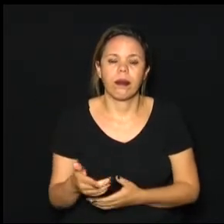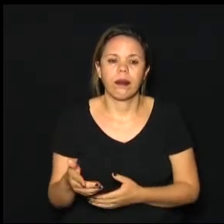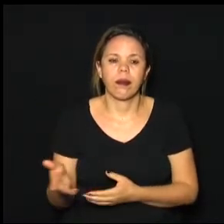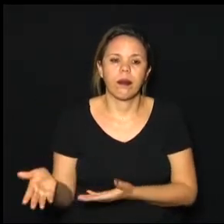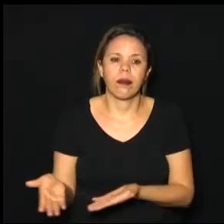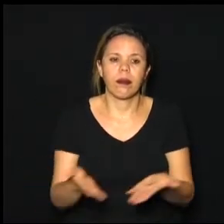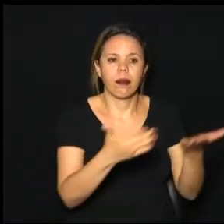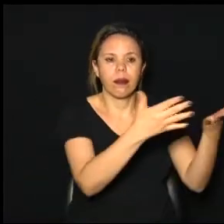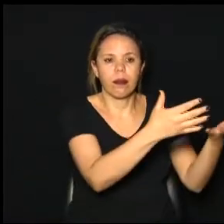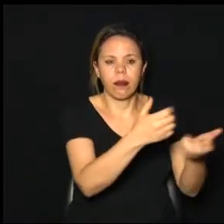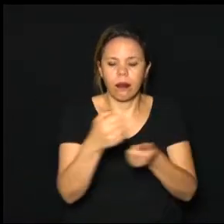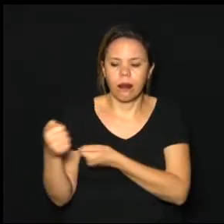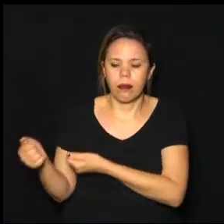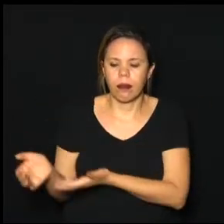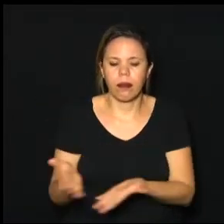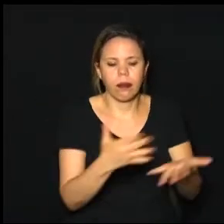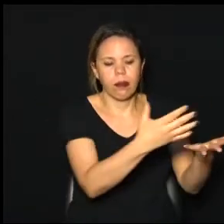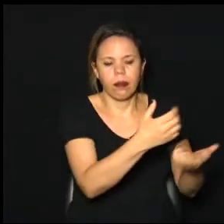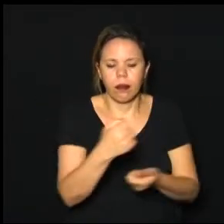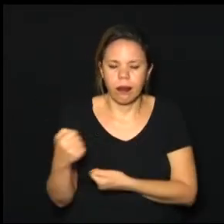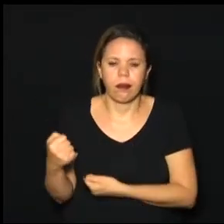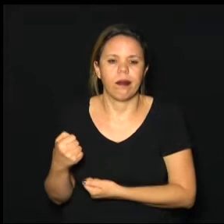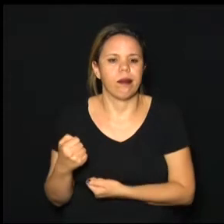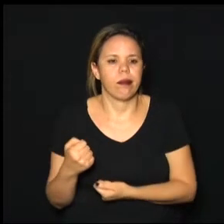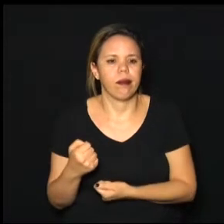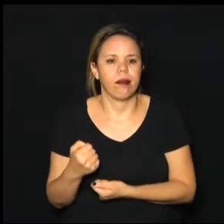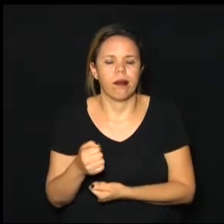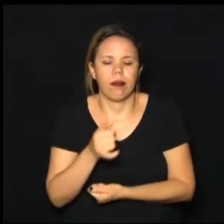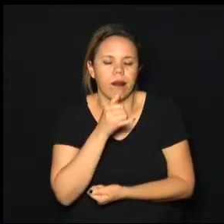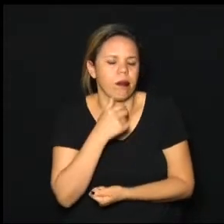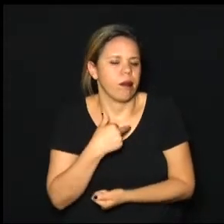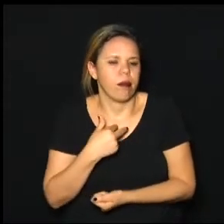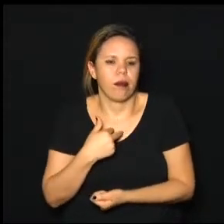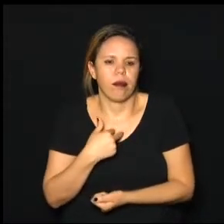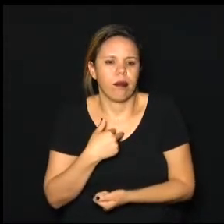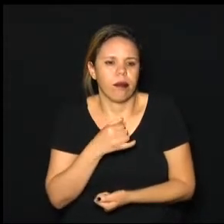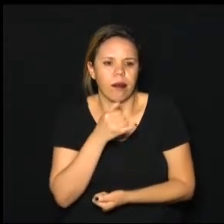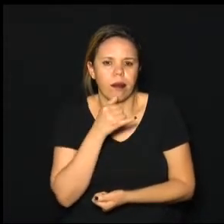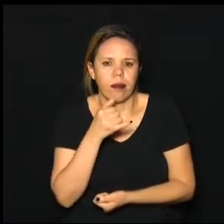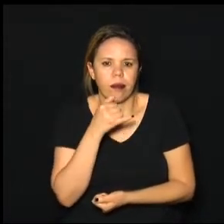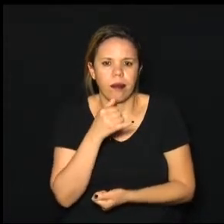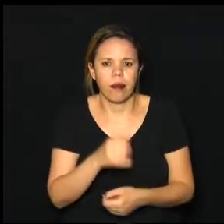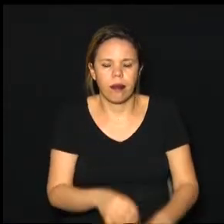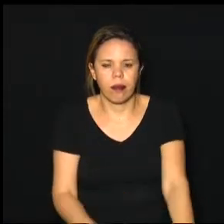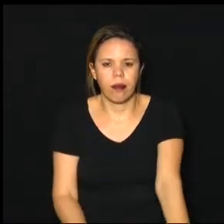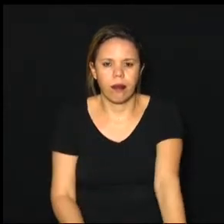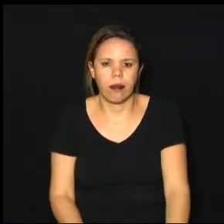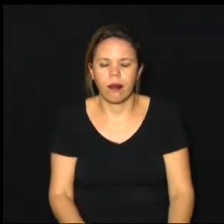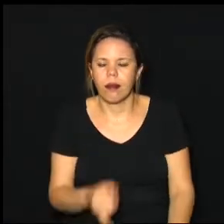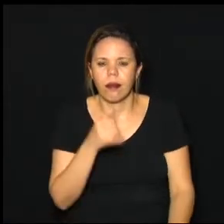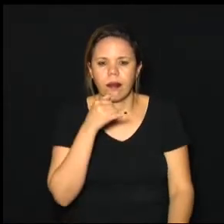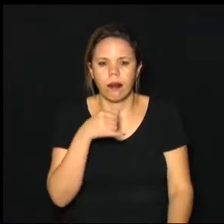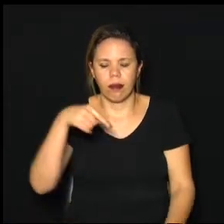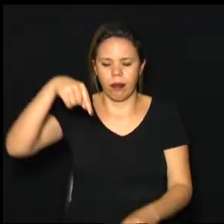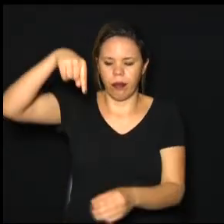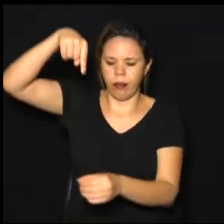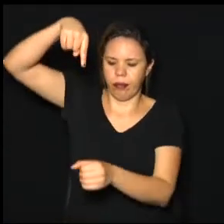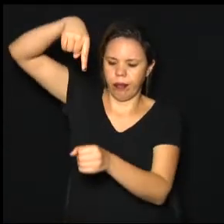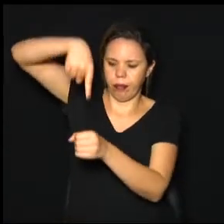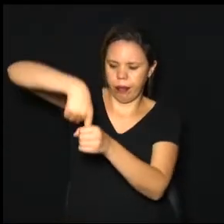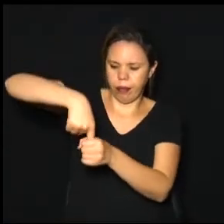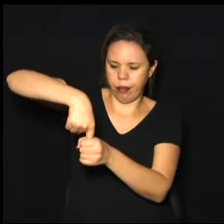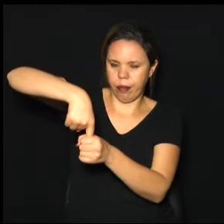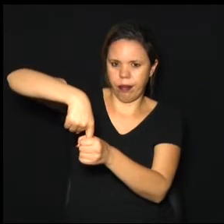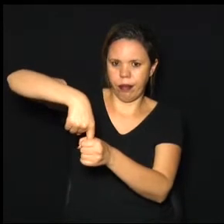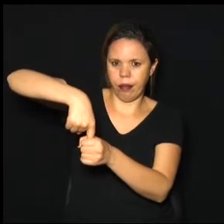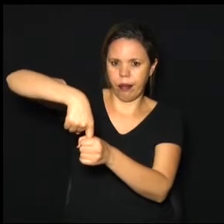removíveis, ok? Elas têm que ser removíveis, ou seja, você não pode colocar um peso, né, e fincar a bandeira